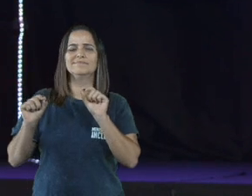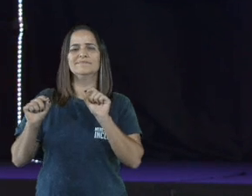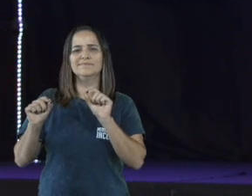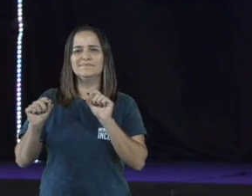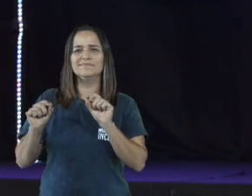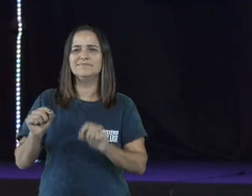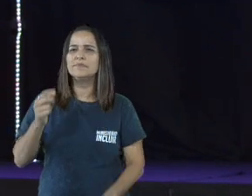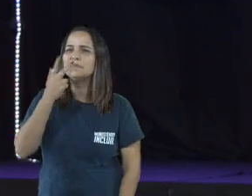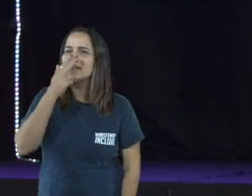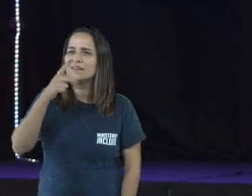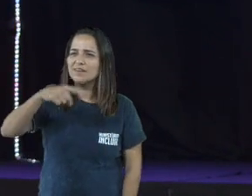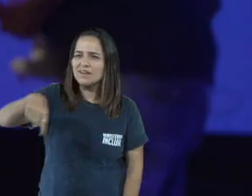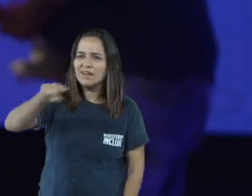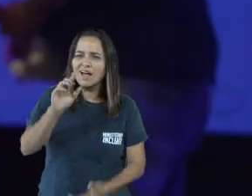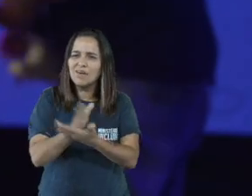a geração medrosa